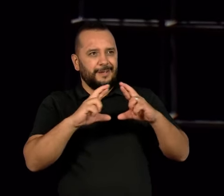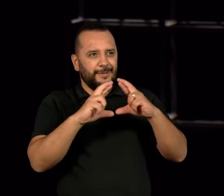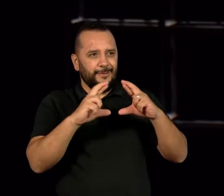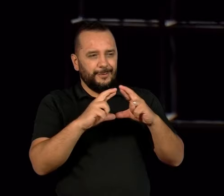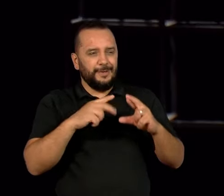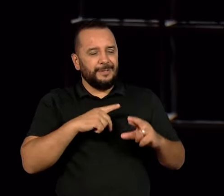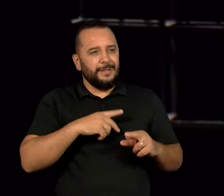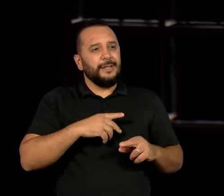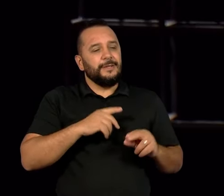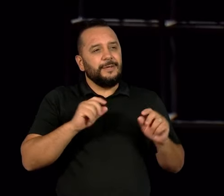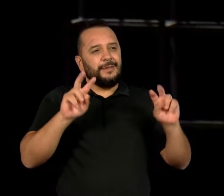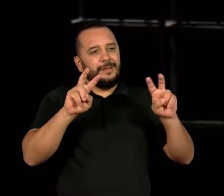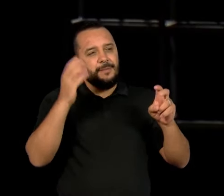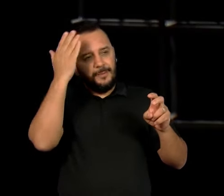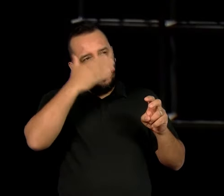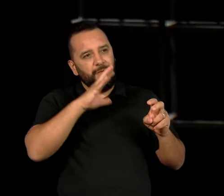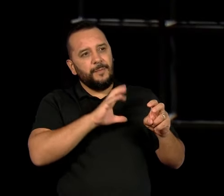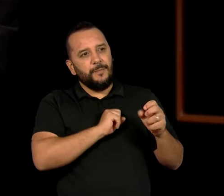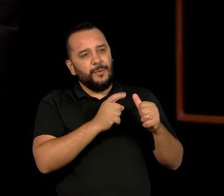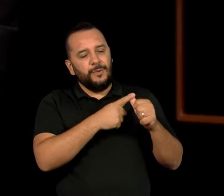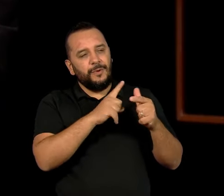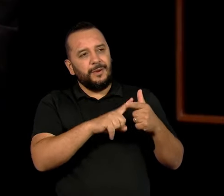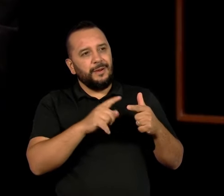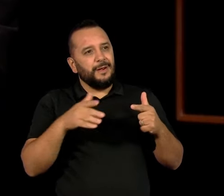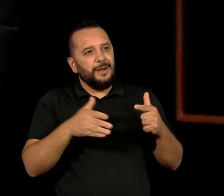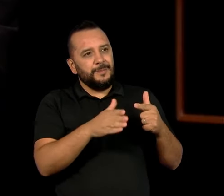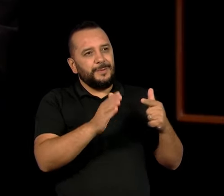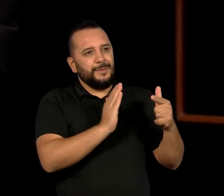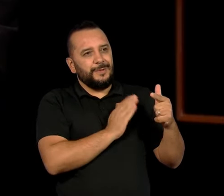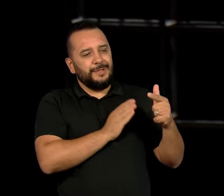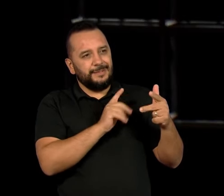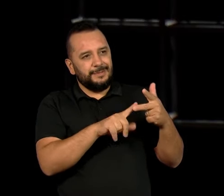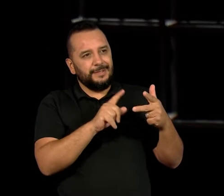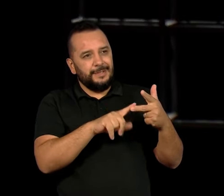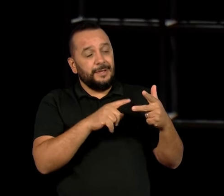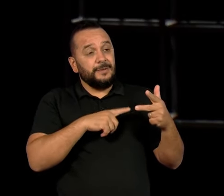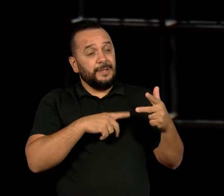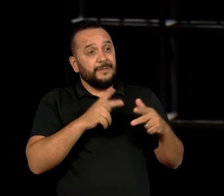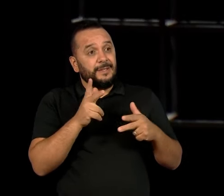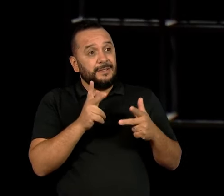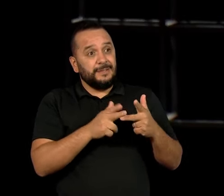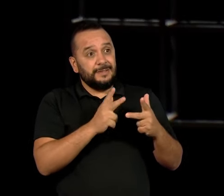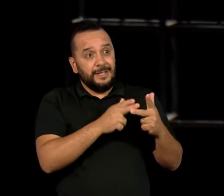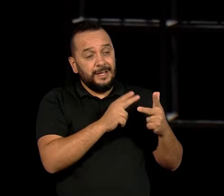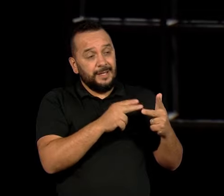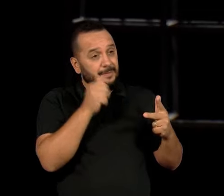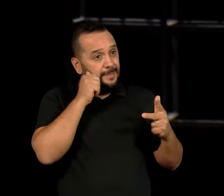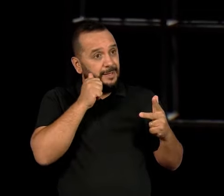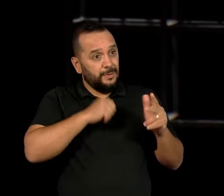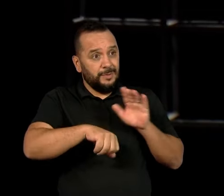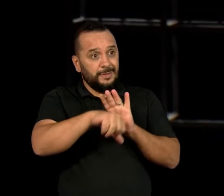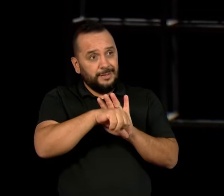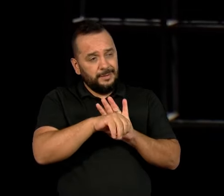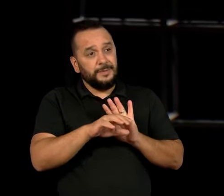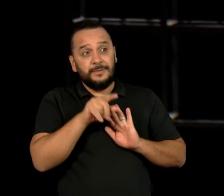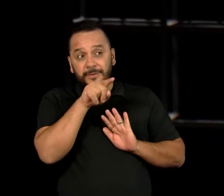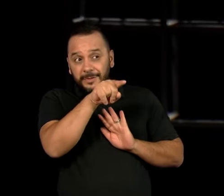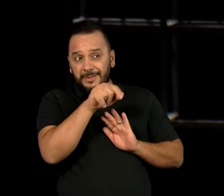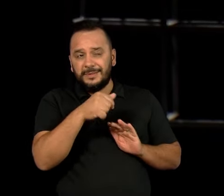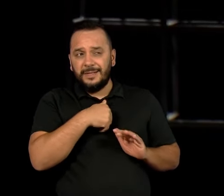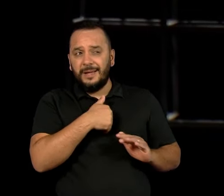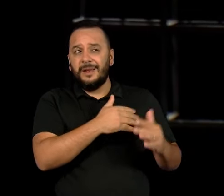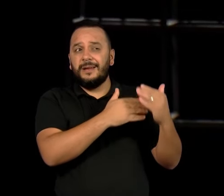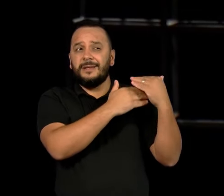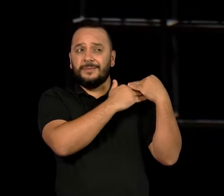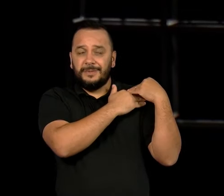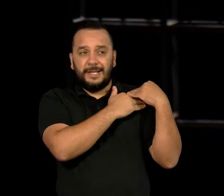de Amor, Caminhos do Coração, a minissérie Na Mira do Crime e, como a gente falou, né, você foi responsável por um dos